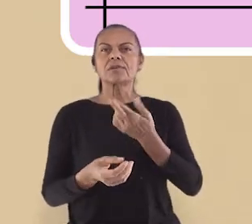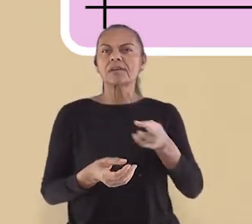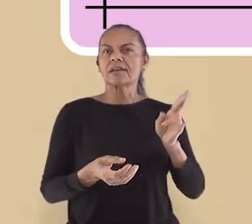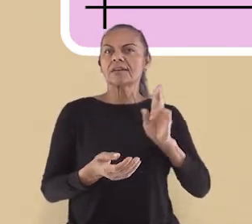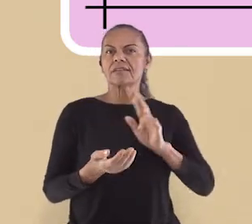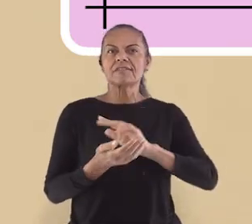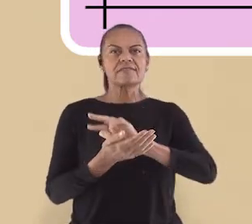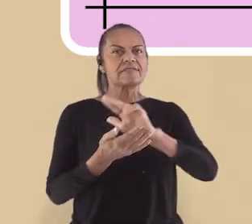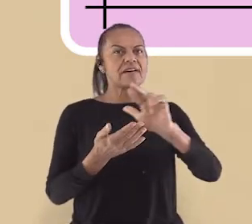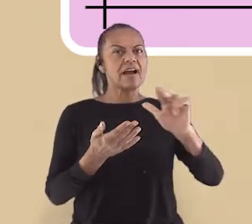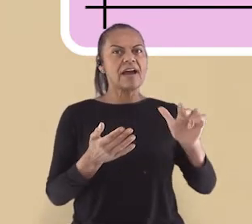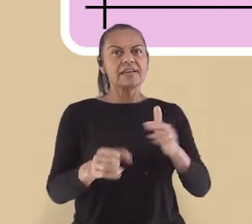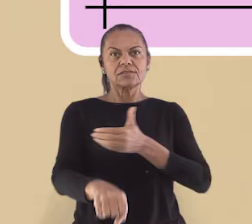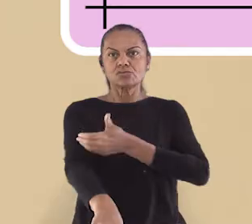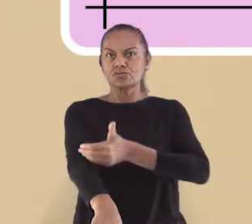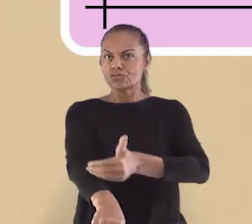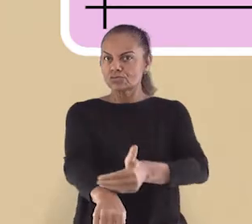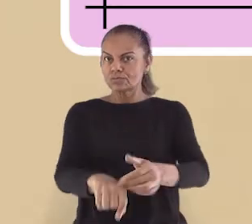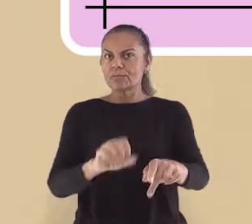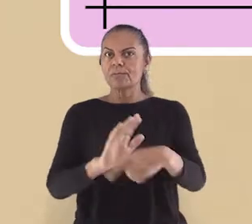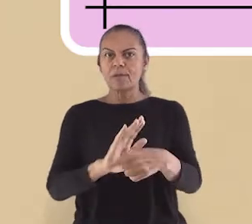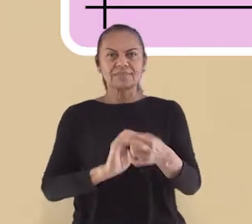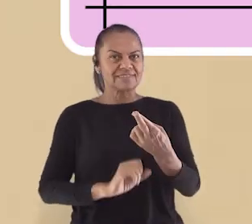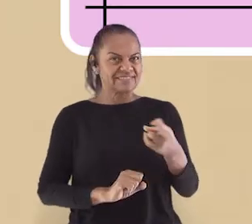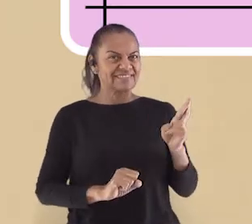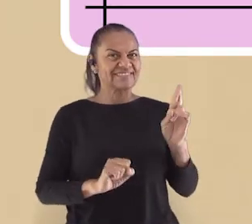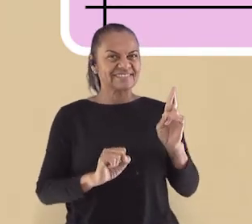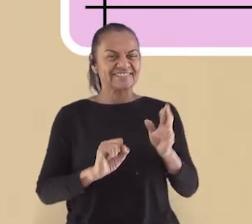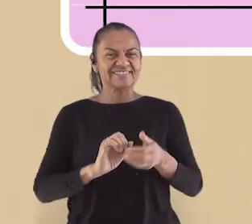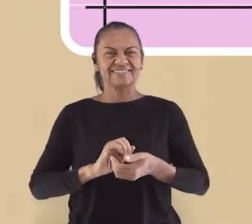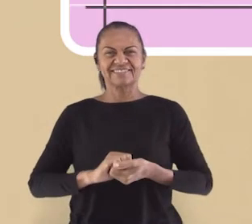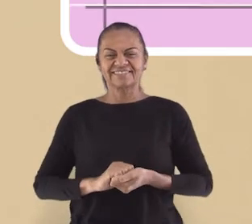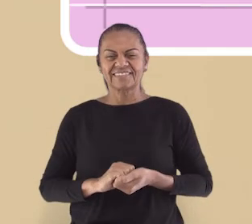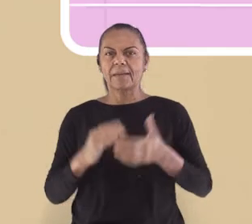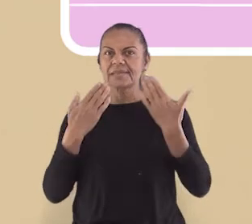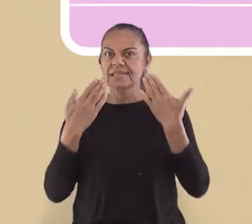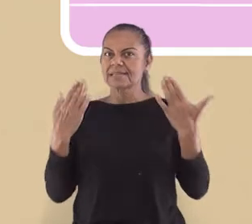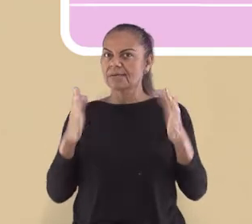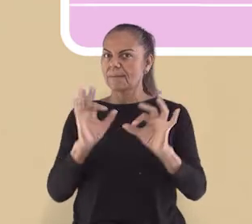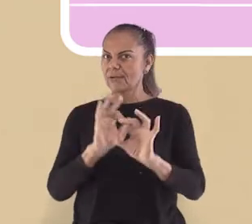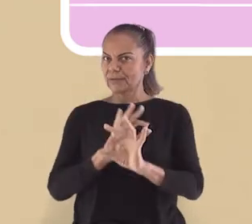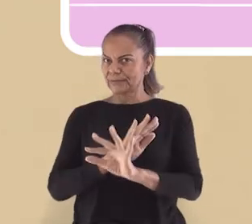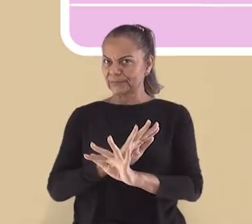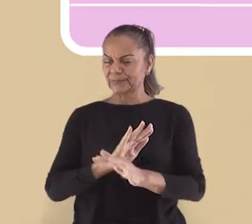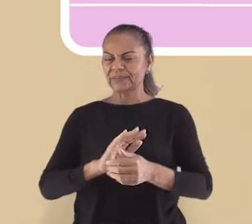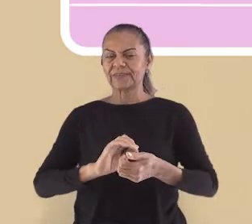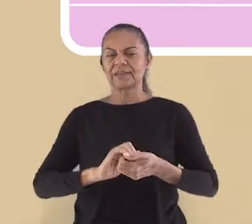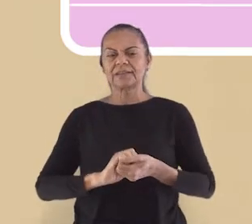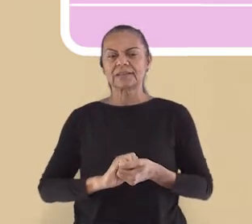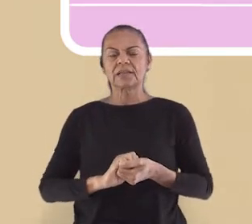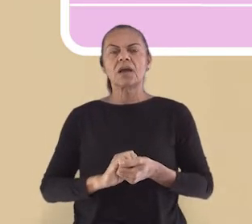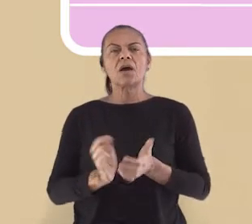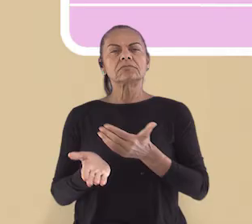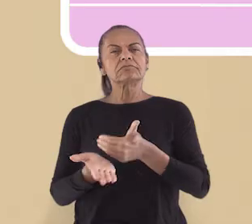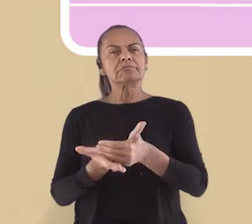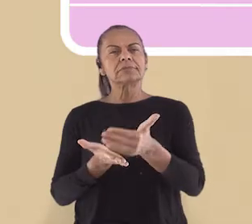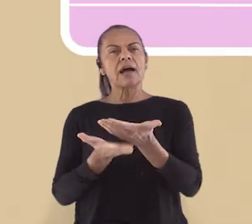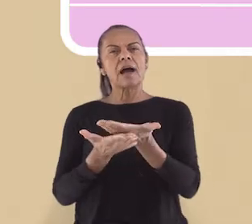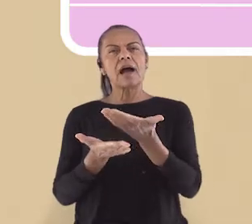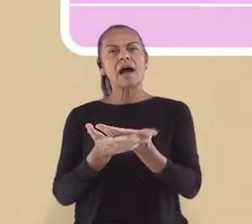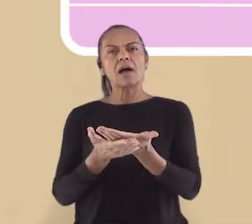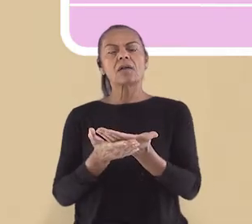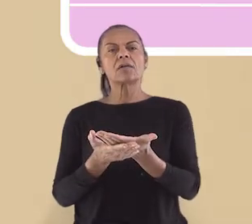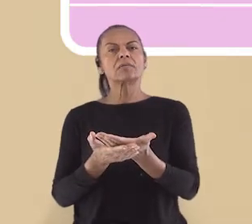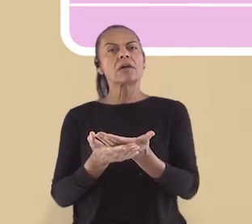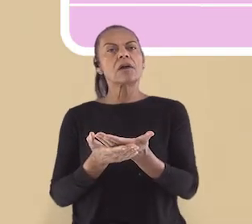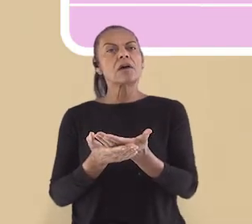religiões. Apresentações feitas, agora vamos para a nossa aula. No início dessa aula, vamos convidar você a